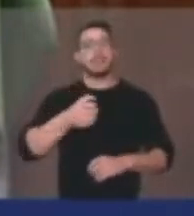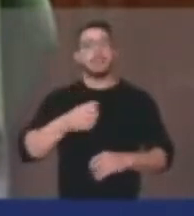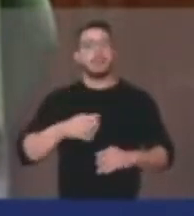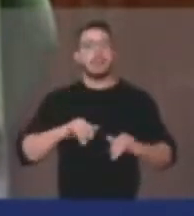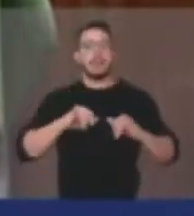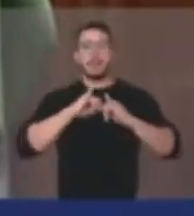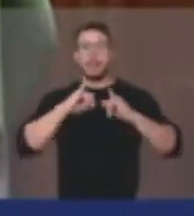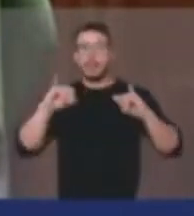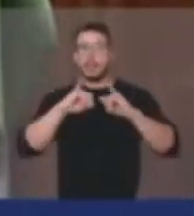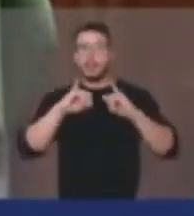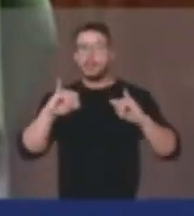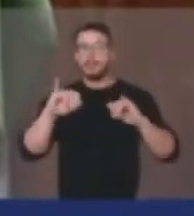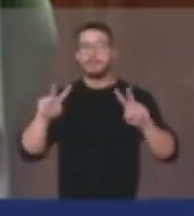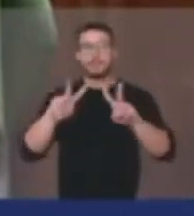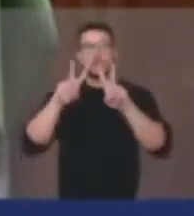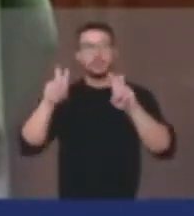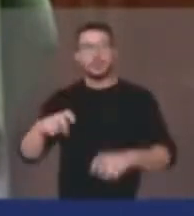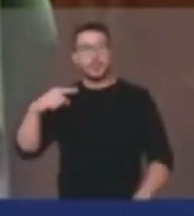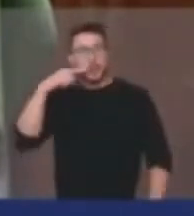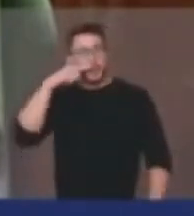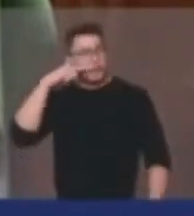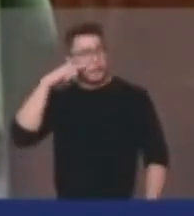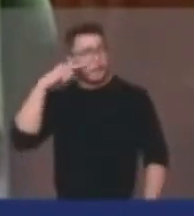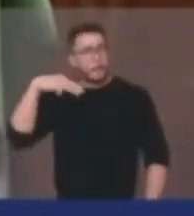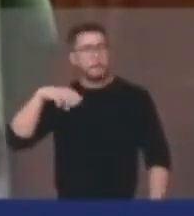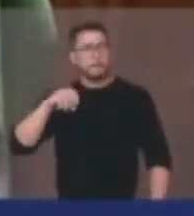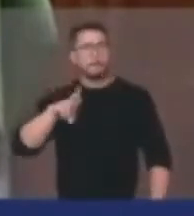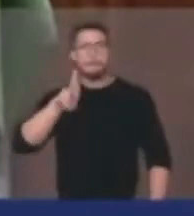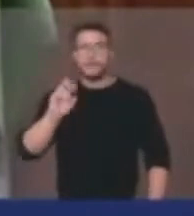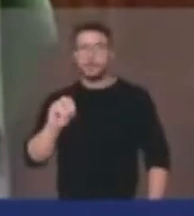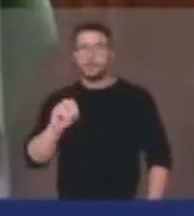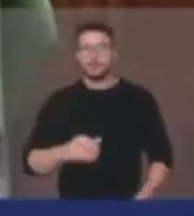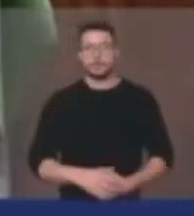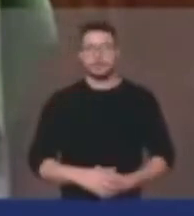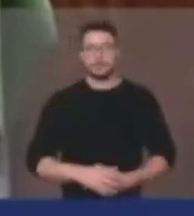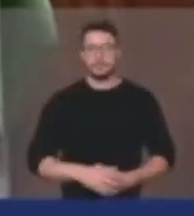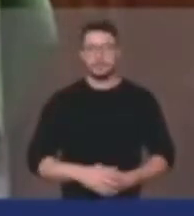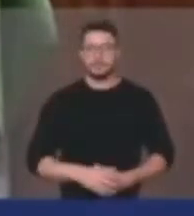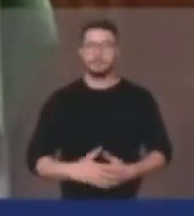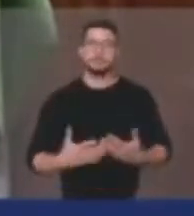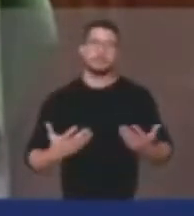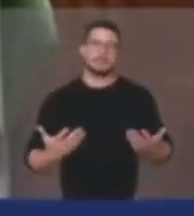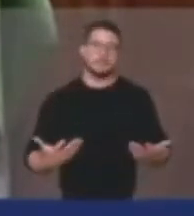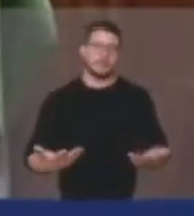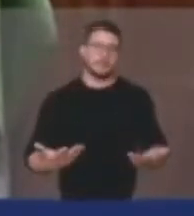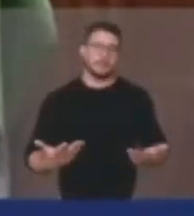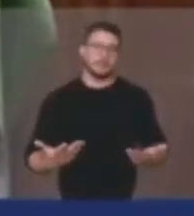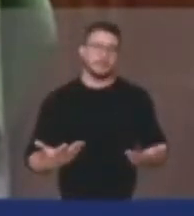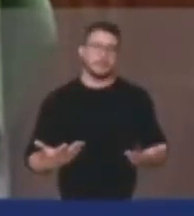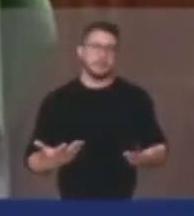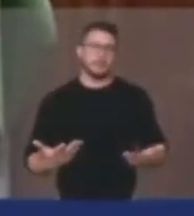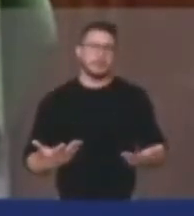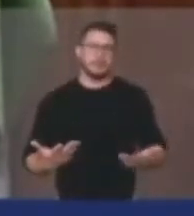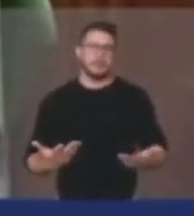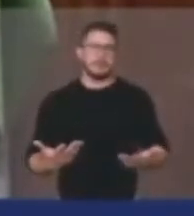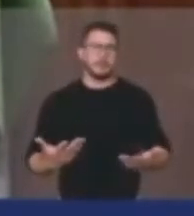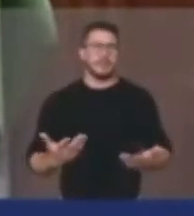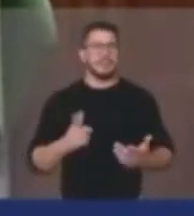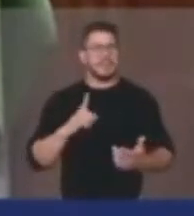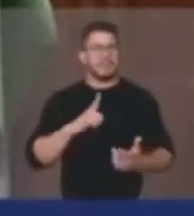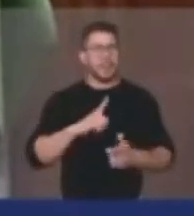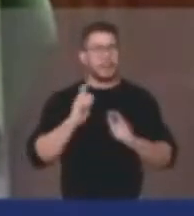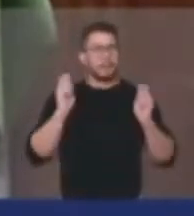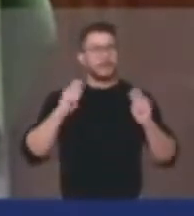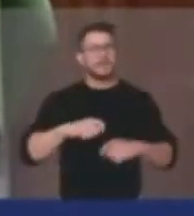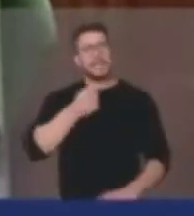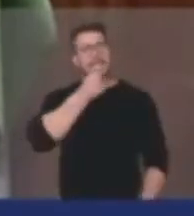e oferece largos espaços para entrevistas? Não, senhor presidente. Entrevista é